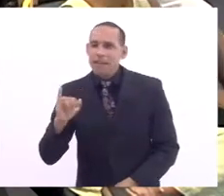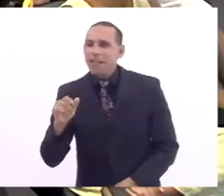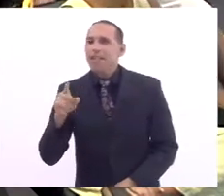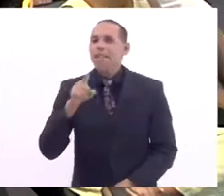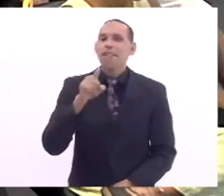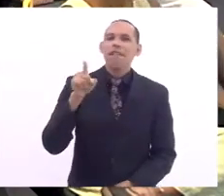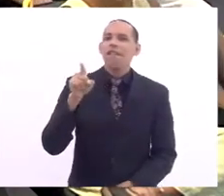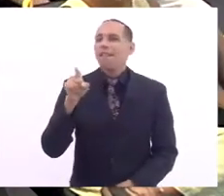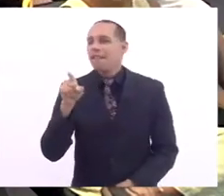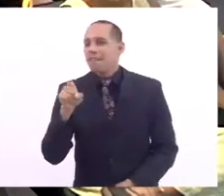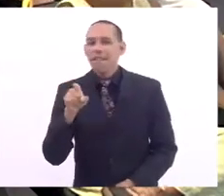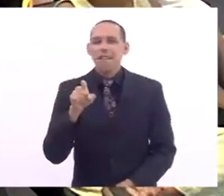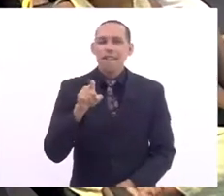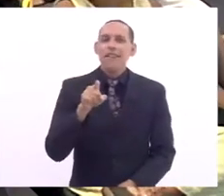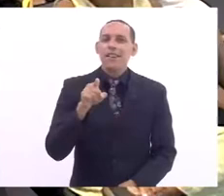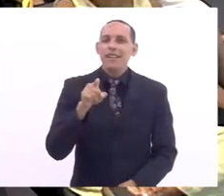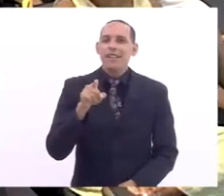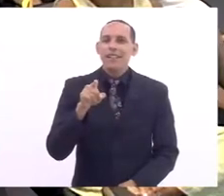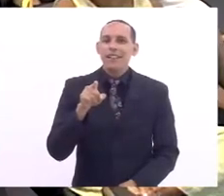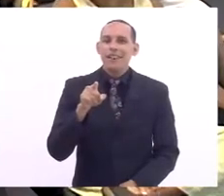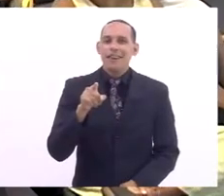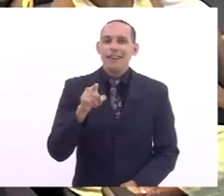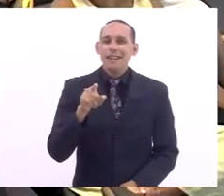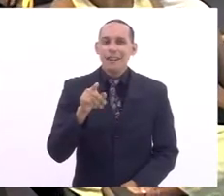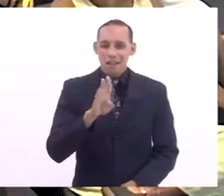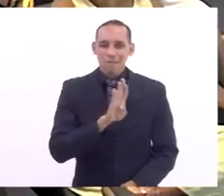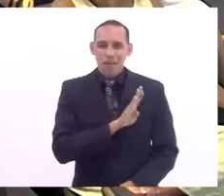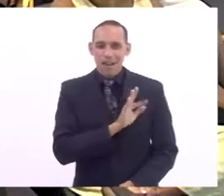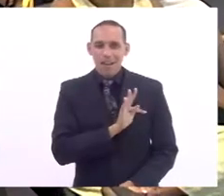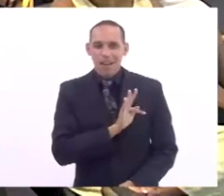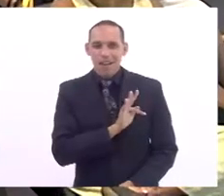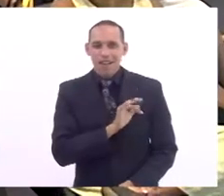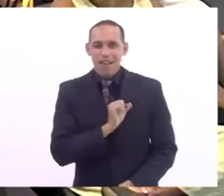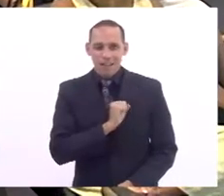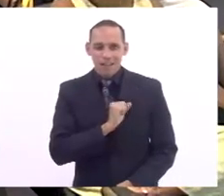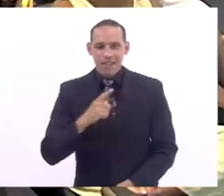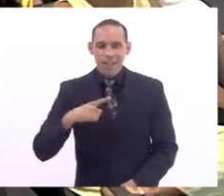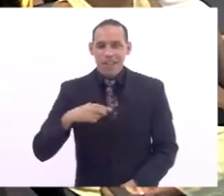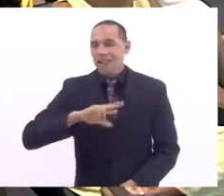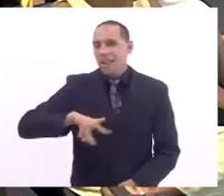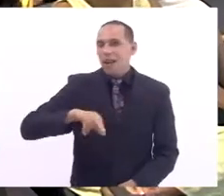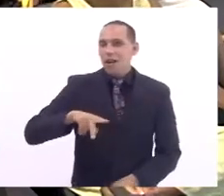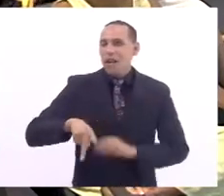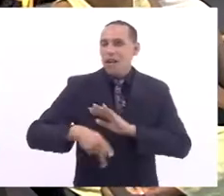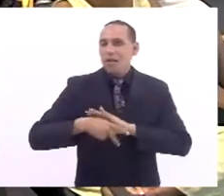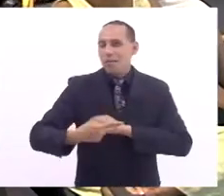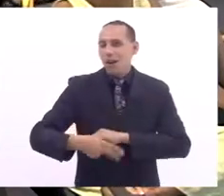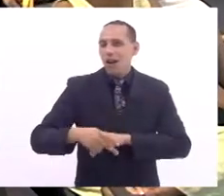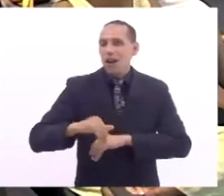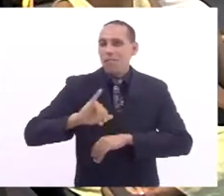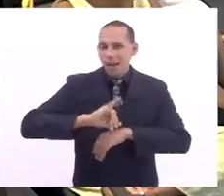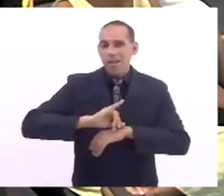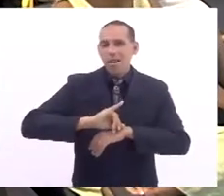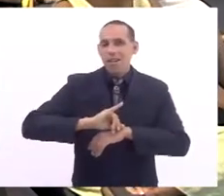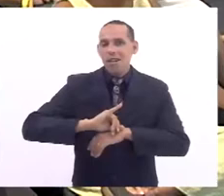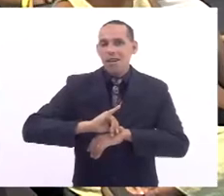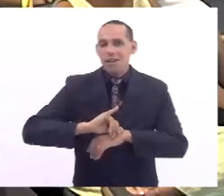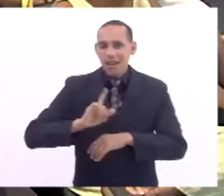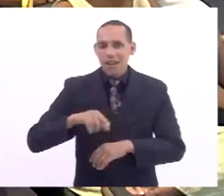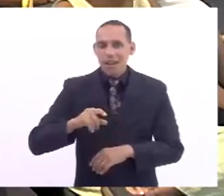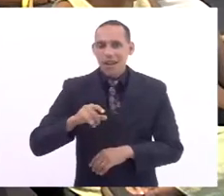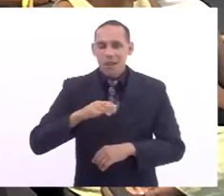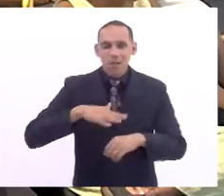e quem é da baixada de São Gonçalo que não é da cidade do Rio que é da região metropolitana